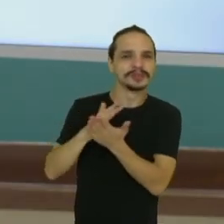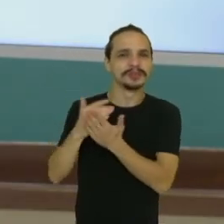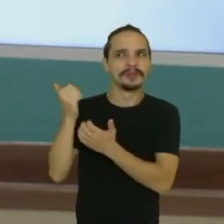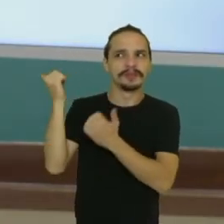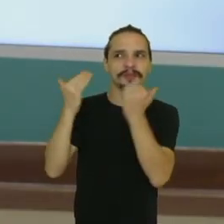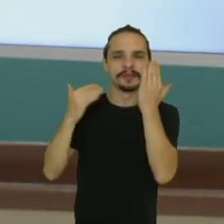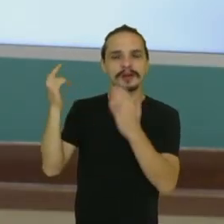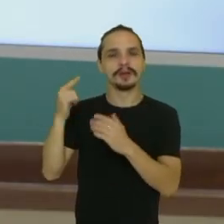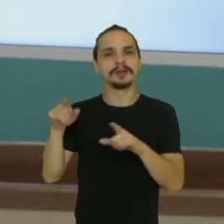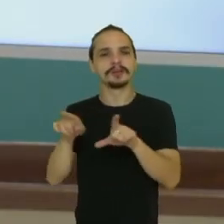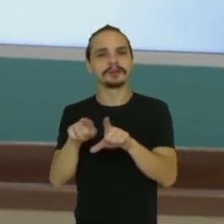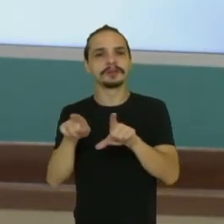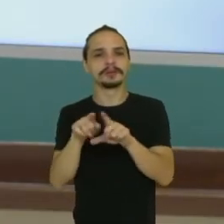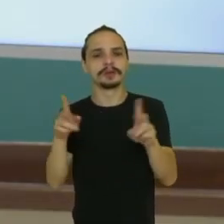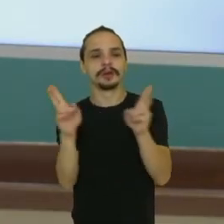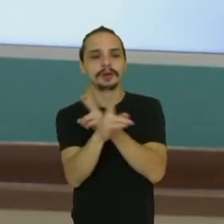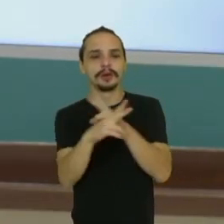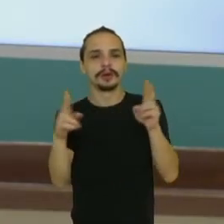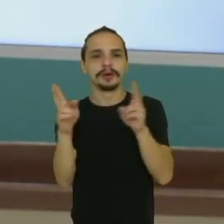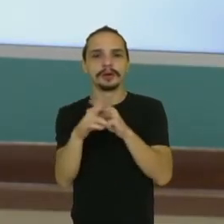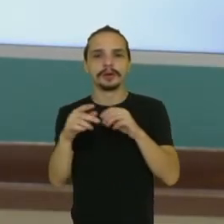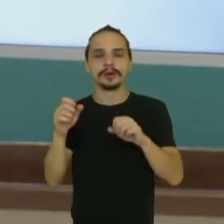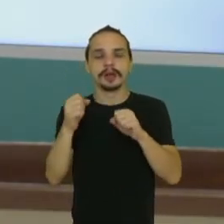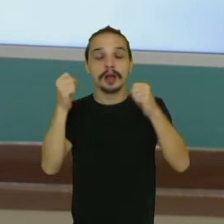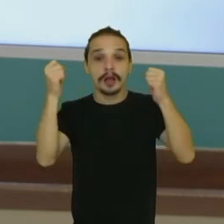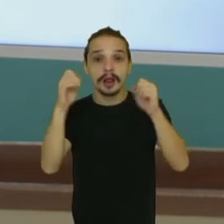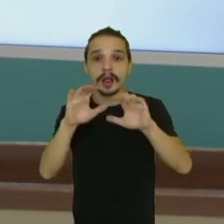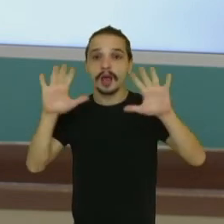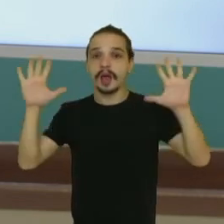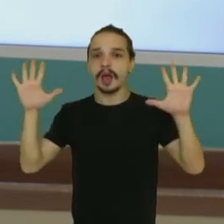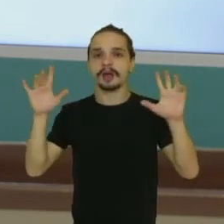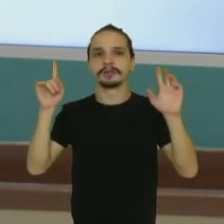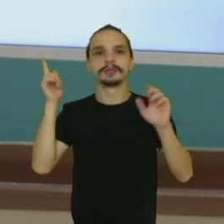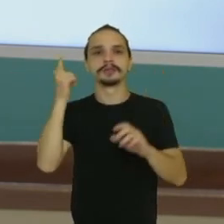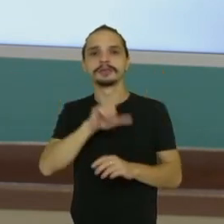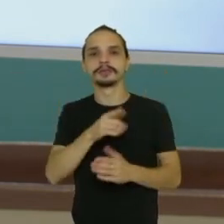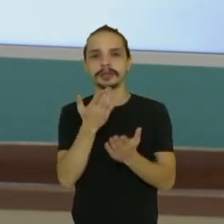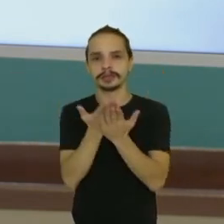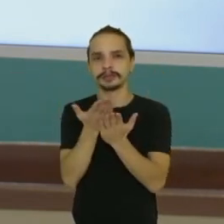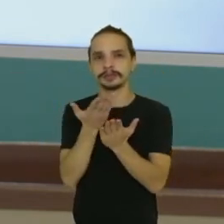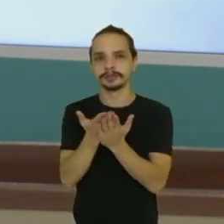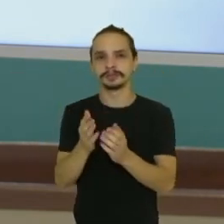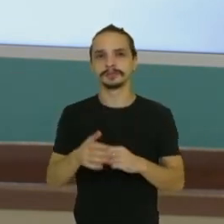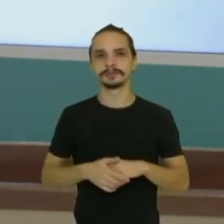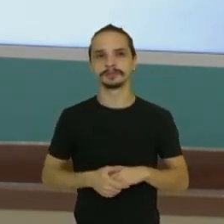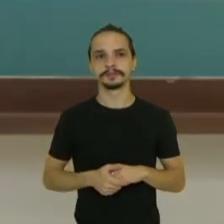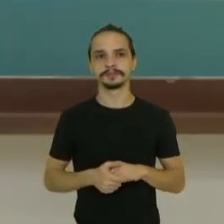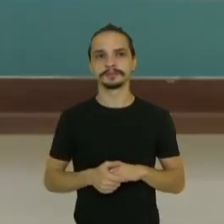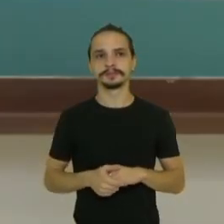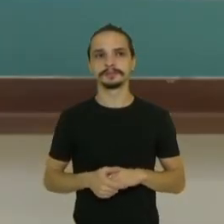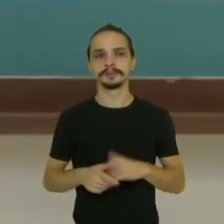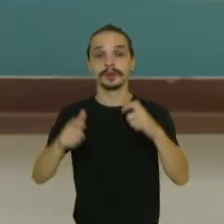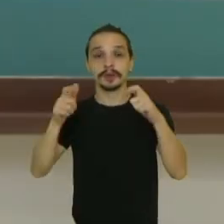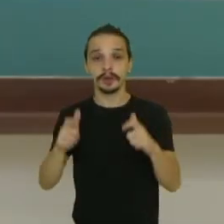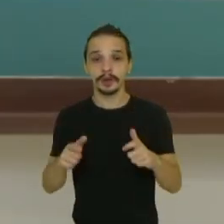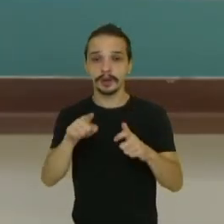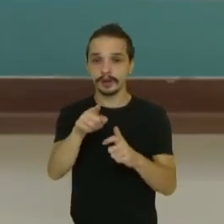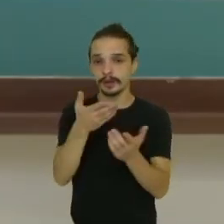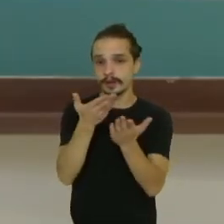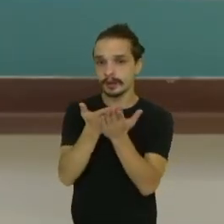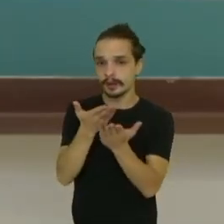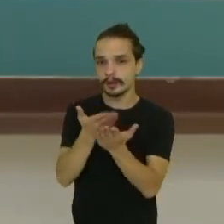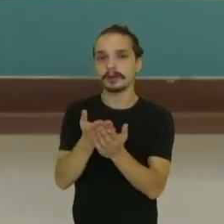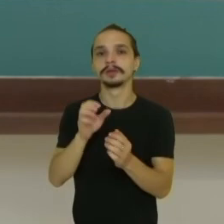bem ventilado bem Como é que uma luminosidade adequada para você conseguir estudar né e o local onde você